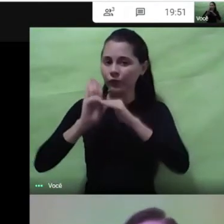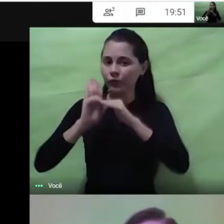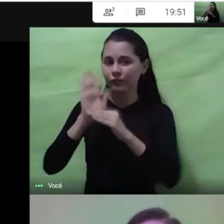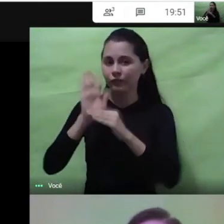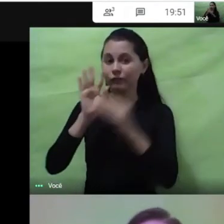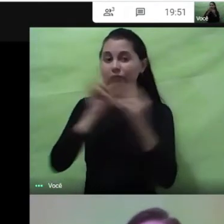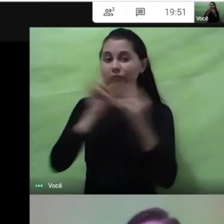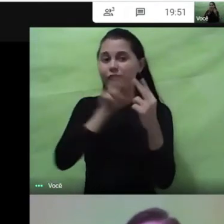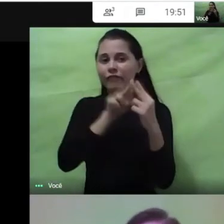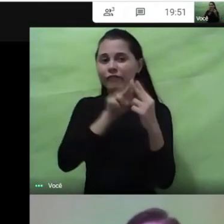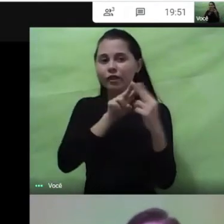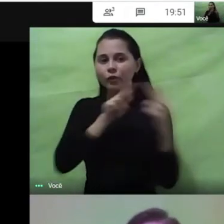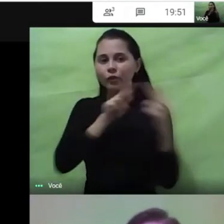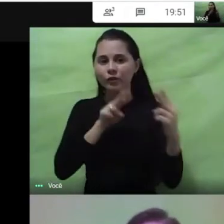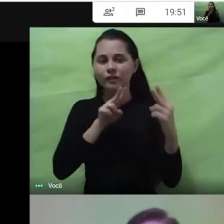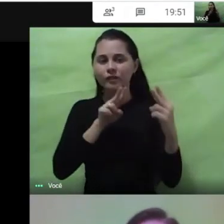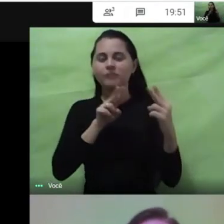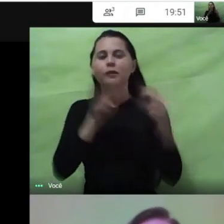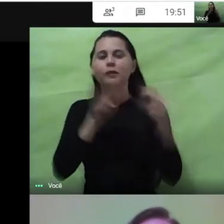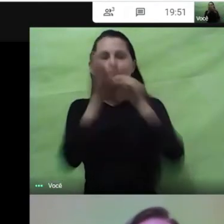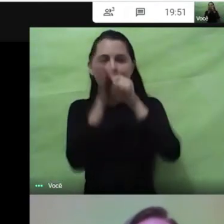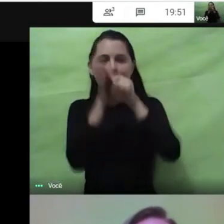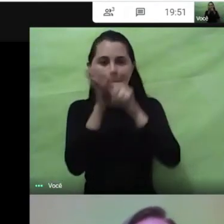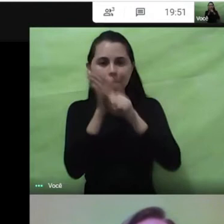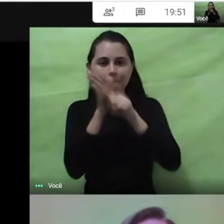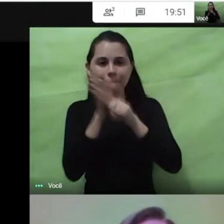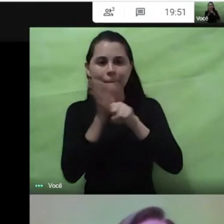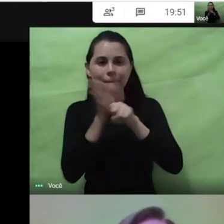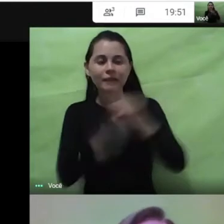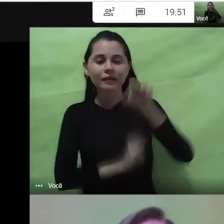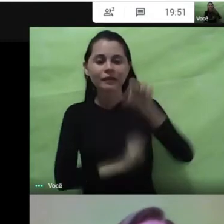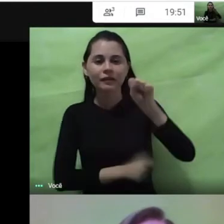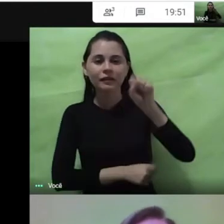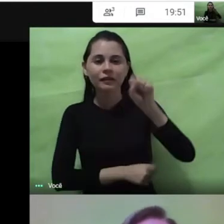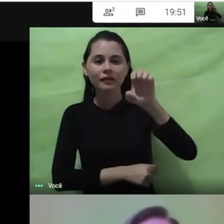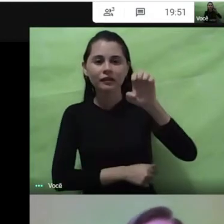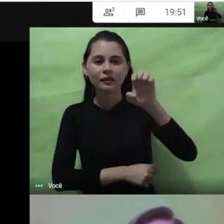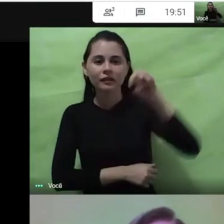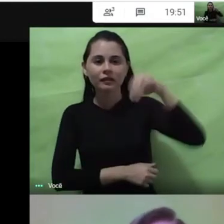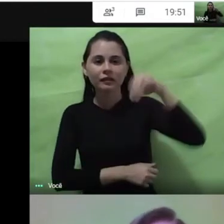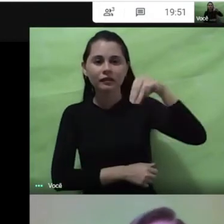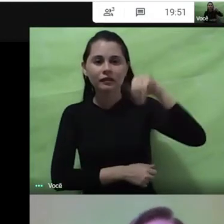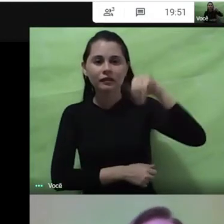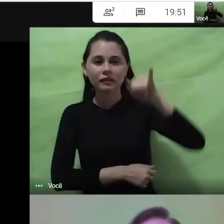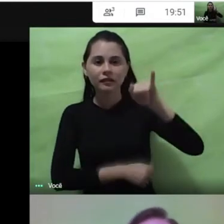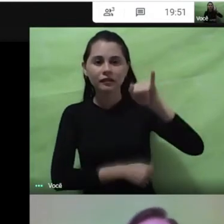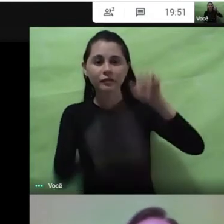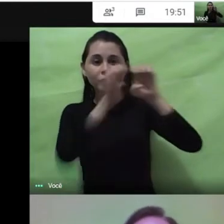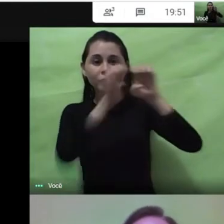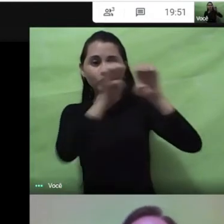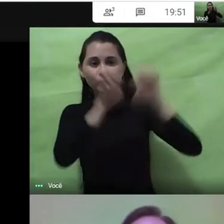questões semi-estruturadas em formato de vídeo em Libras.